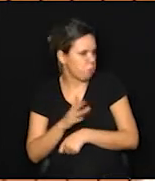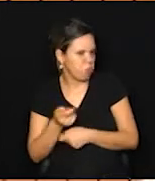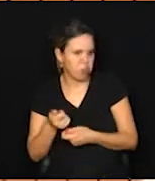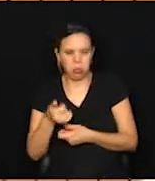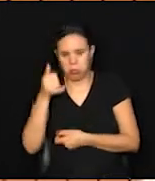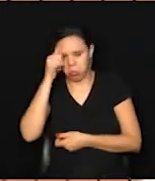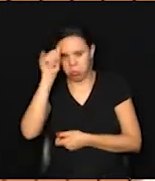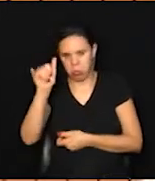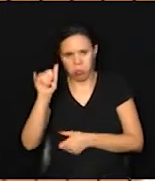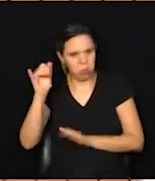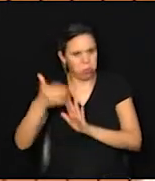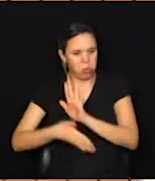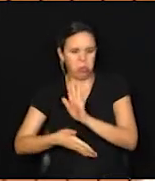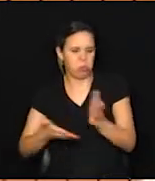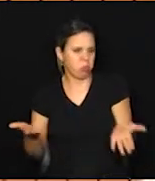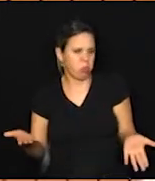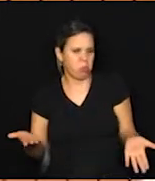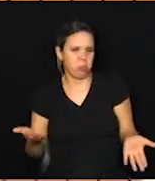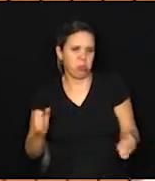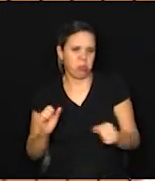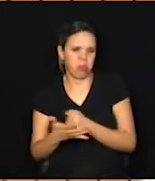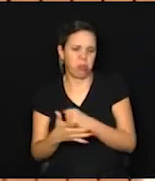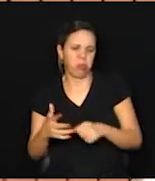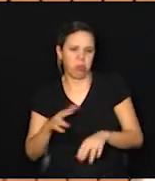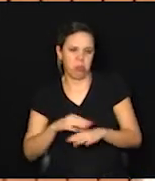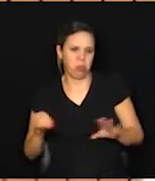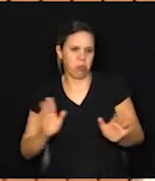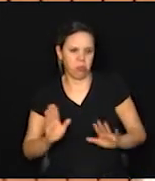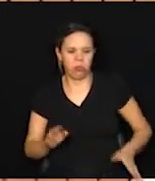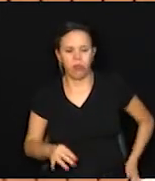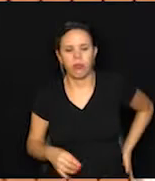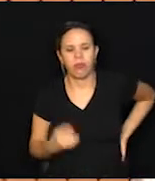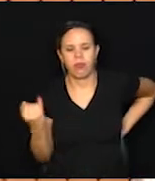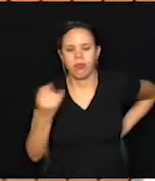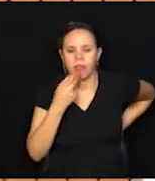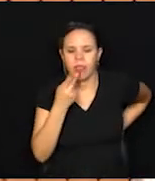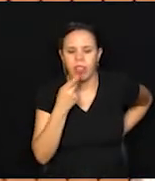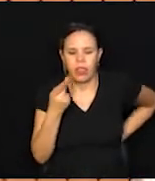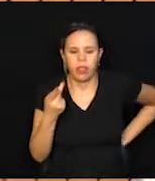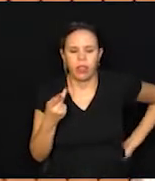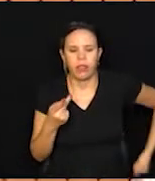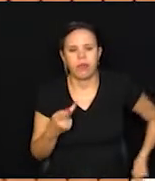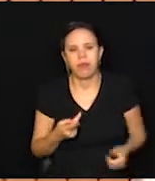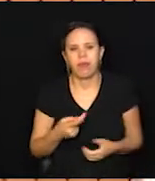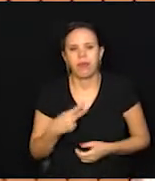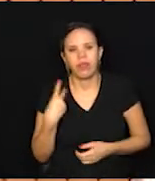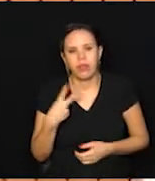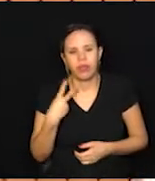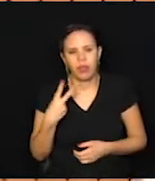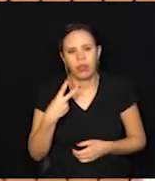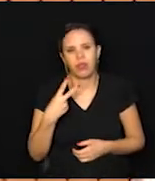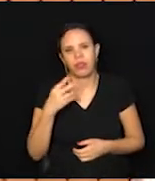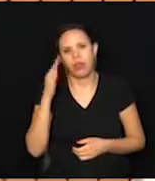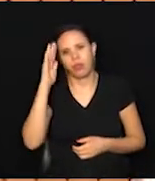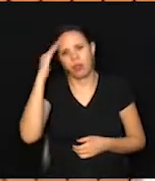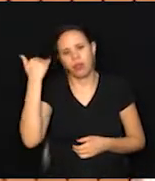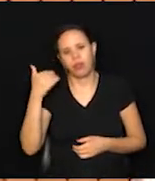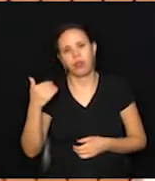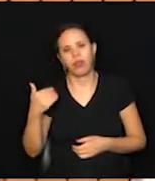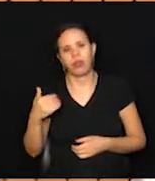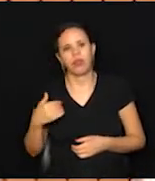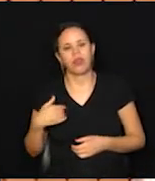nenhuma comprovação científica. Então, a importância da fala do vereador, né? Então, um agente político,